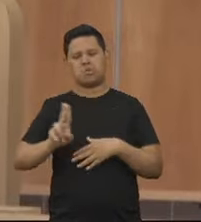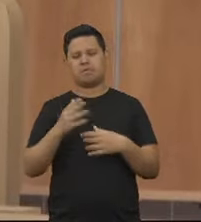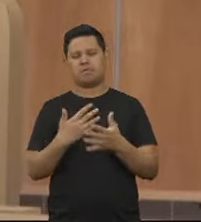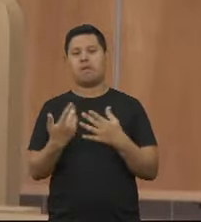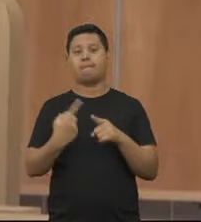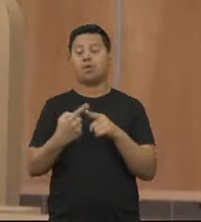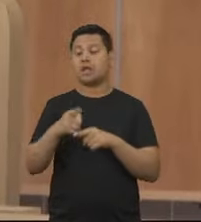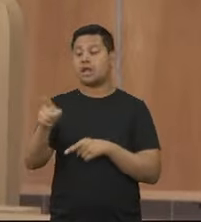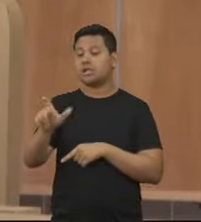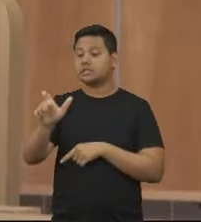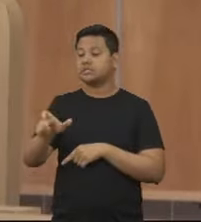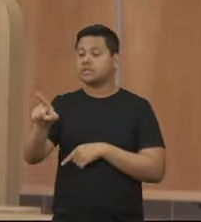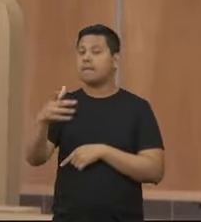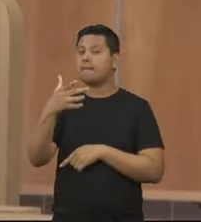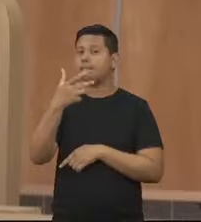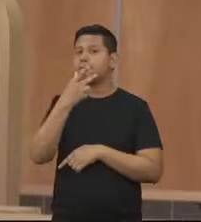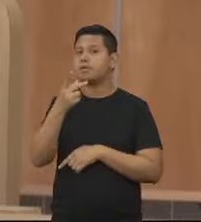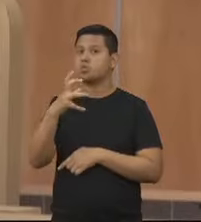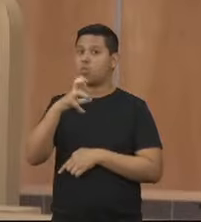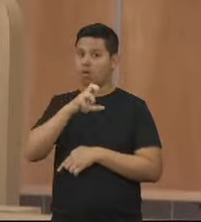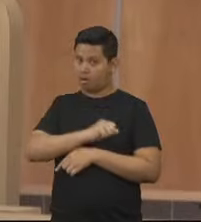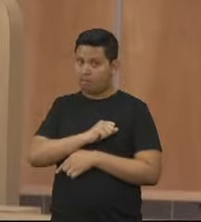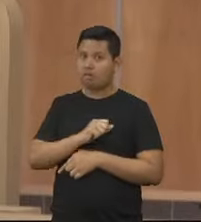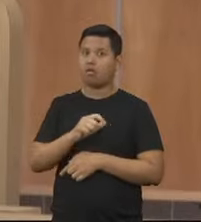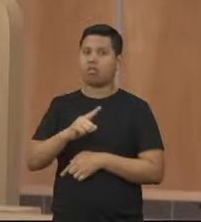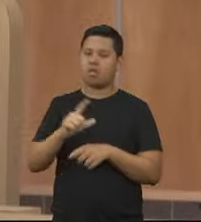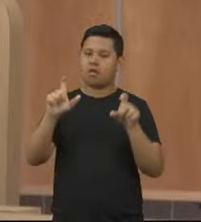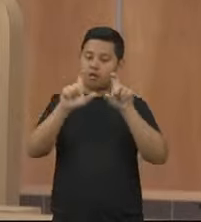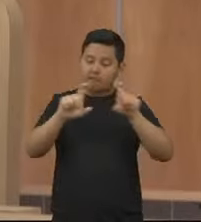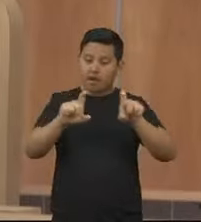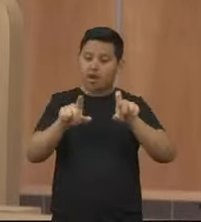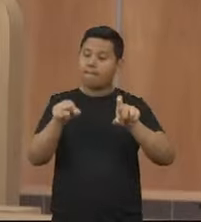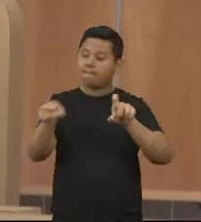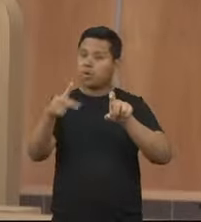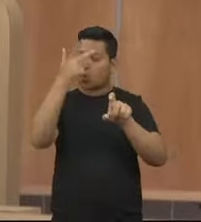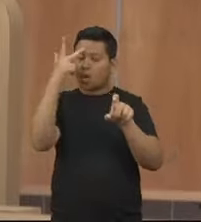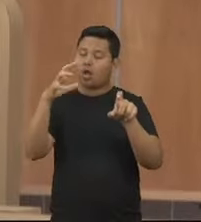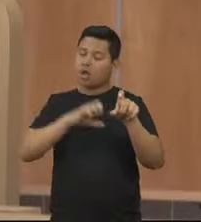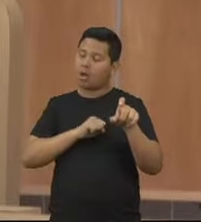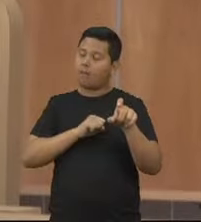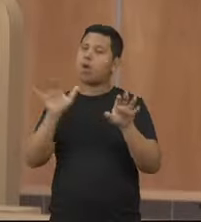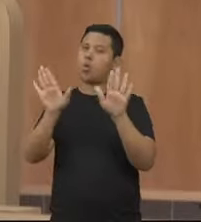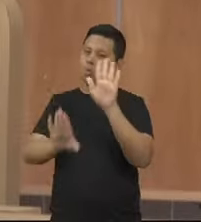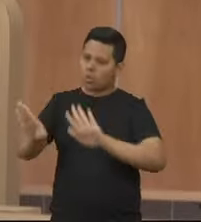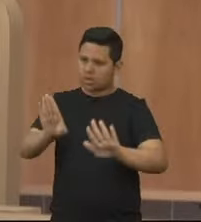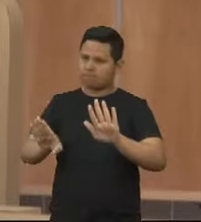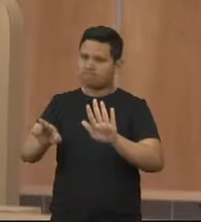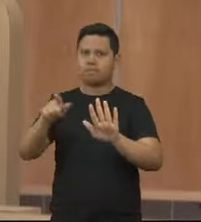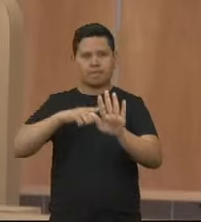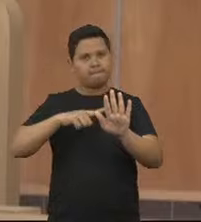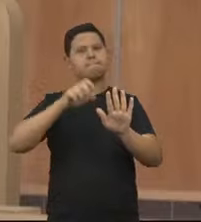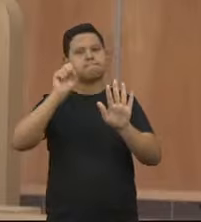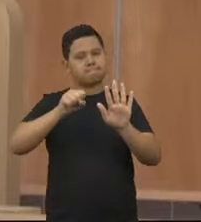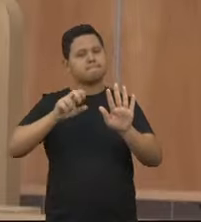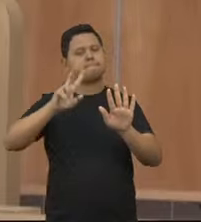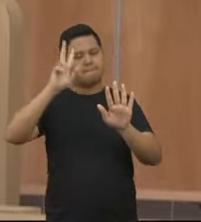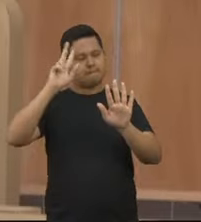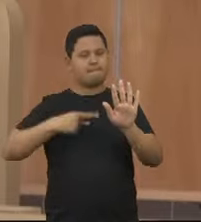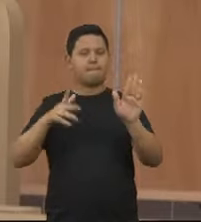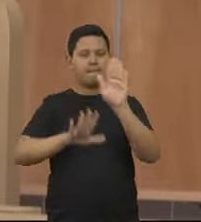já dizia o ditado, cuida. E tem pessoas que cuidam e muito bem dos cavalos.